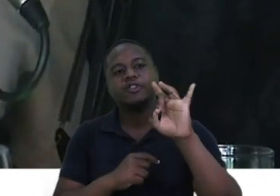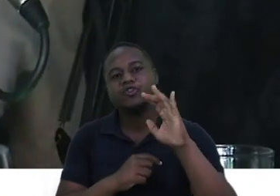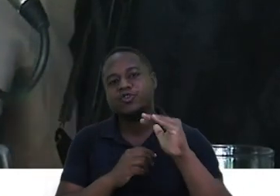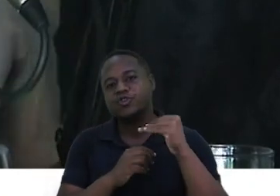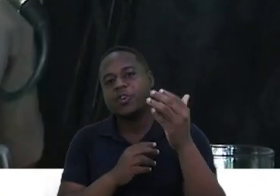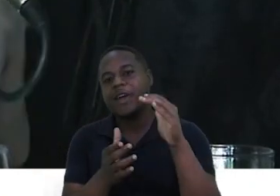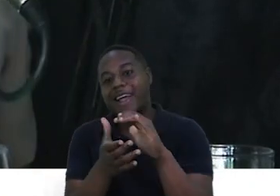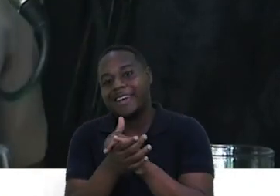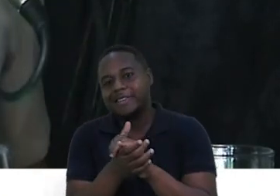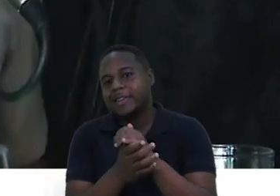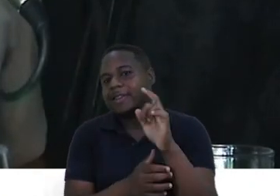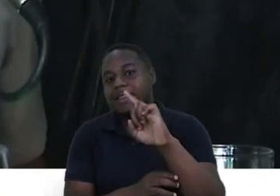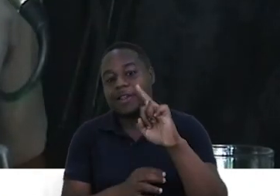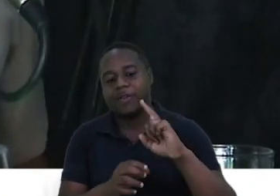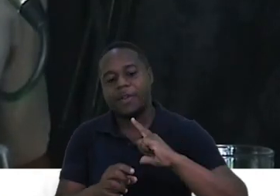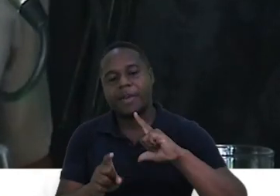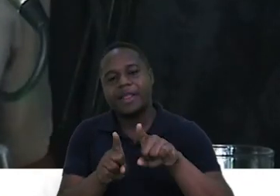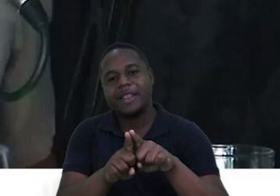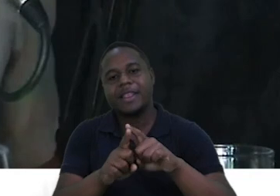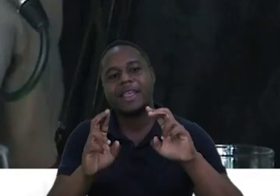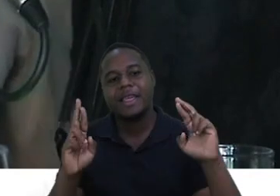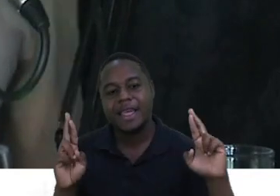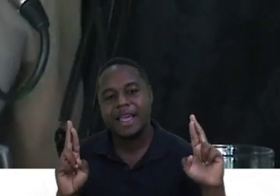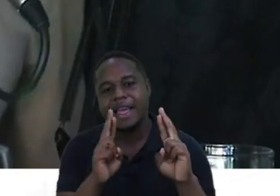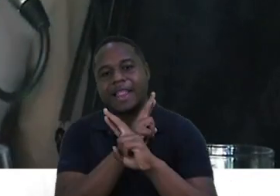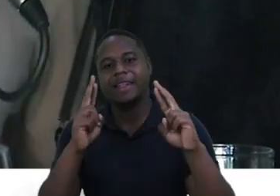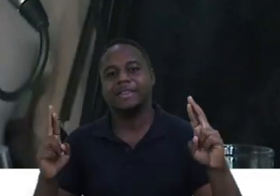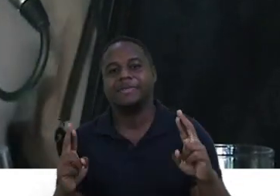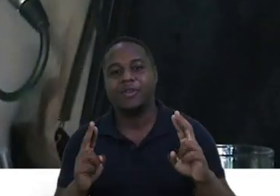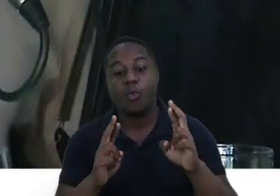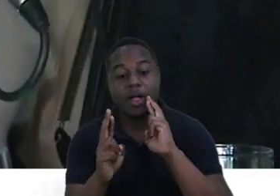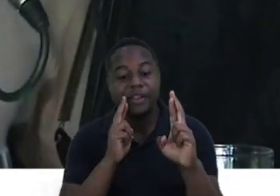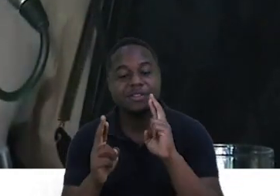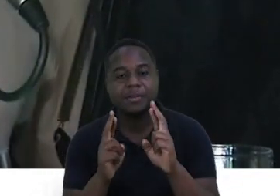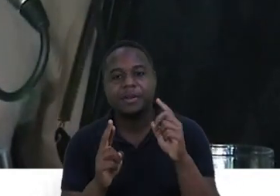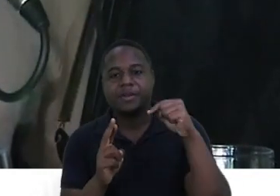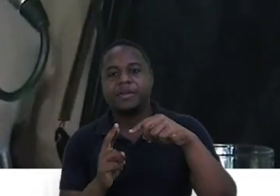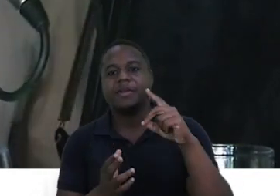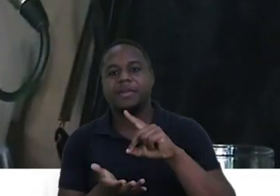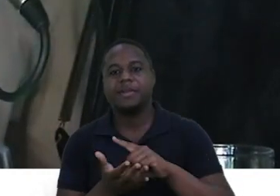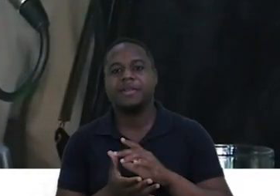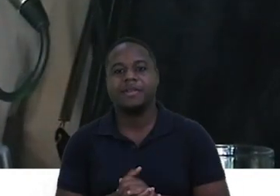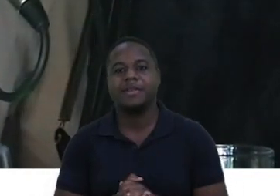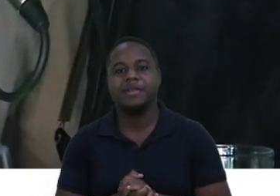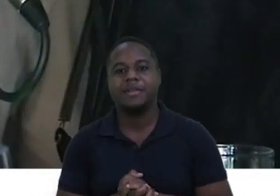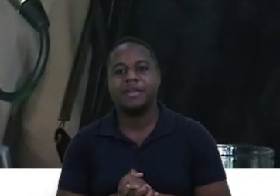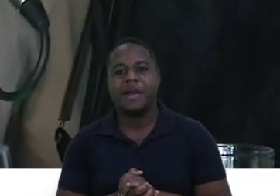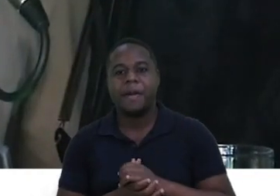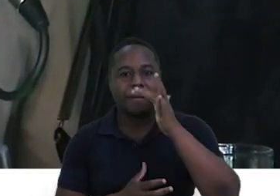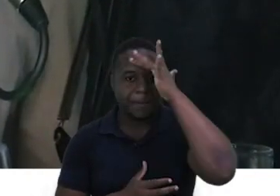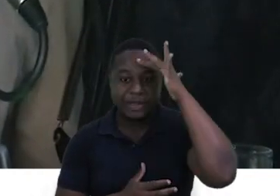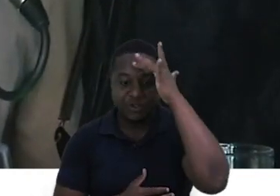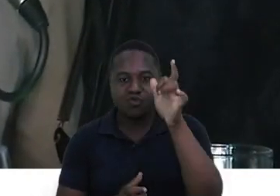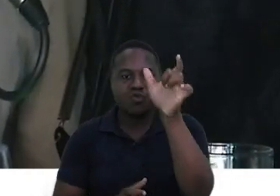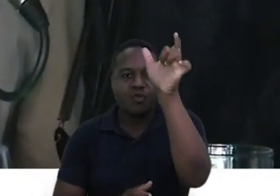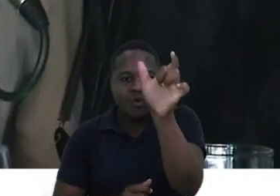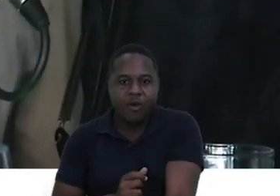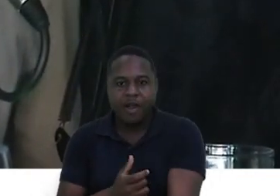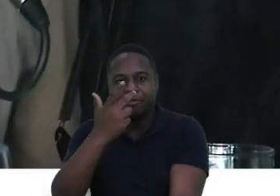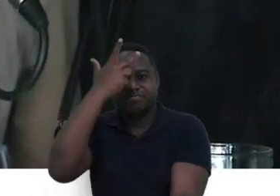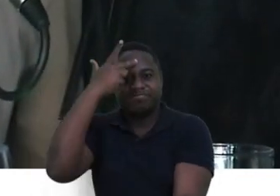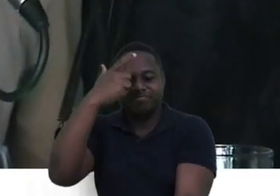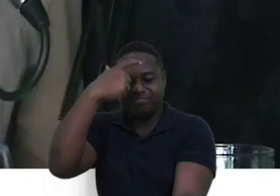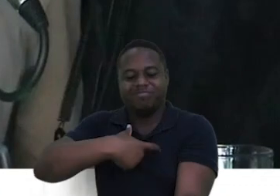vai para a relação. Porque, tipo, a relação vai além do casal, mas relação entre seres humanos, né?